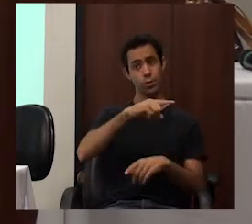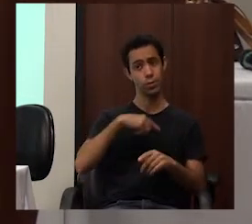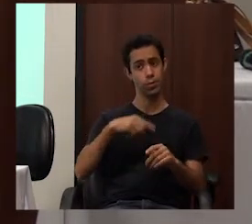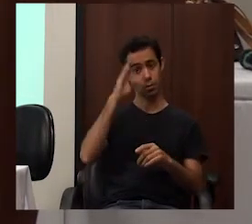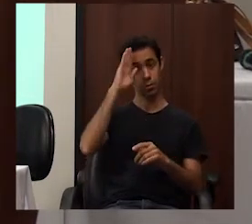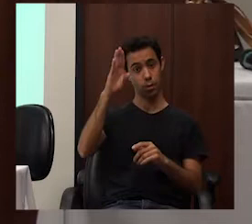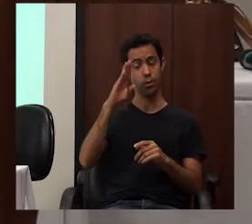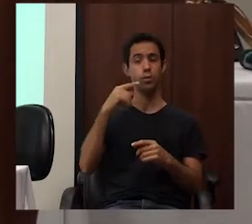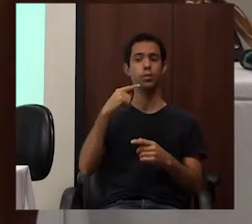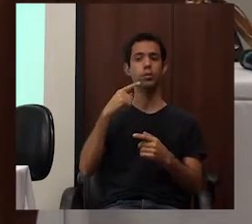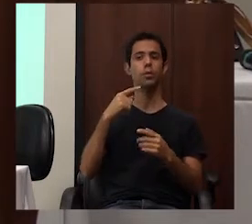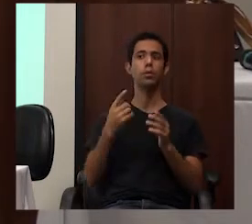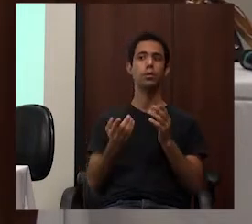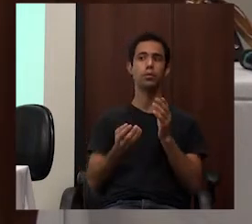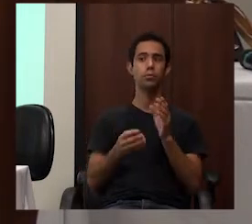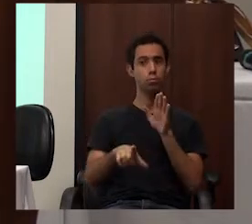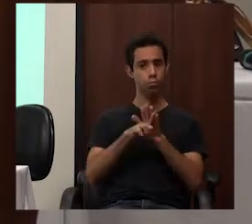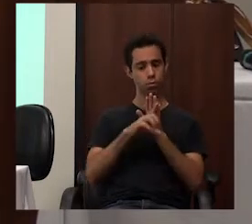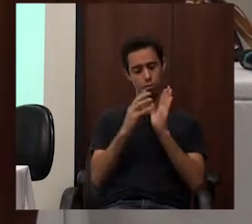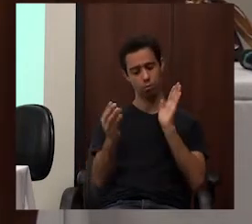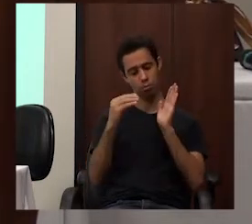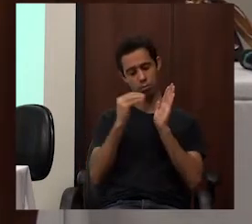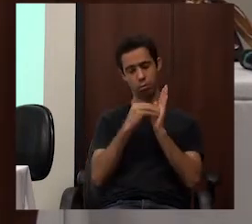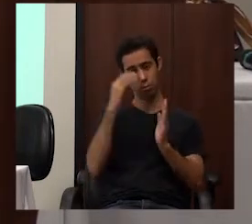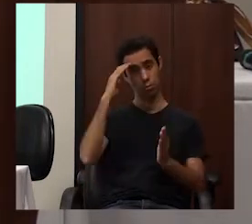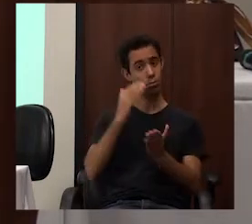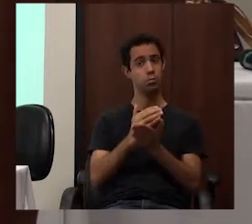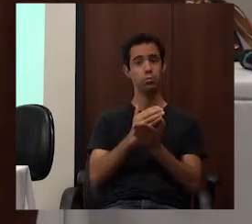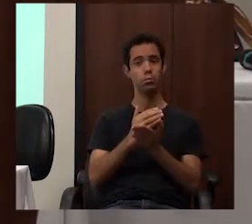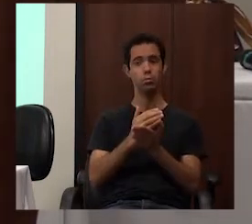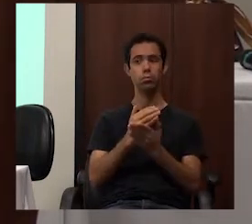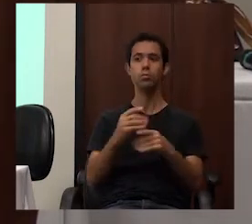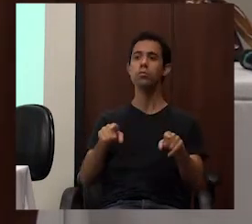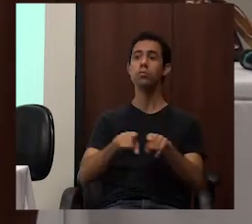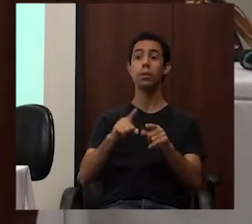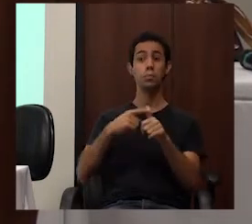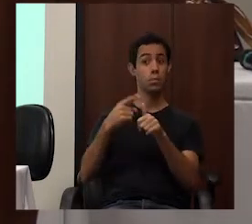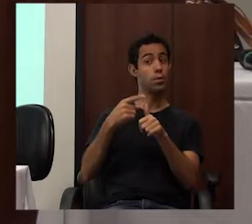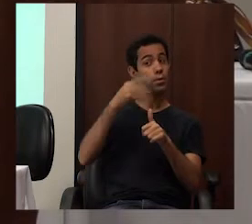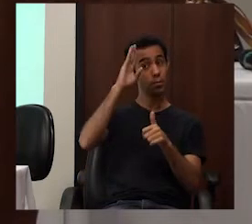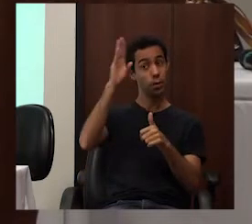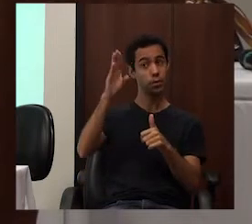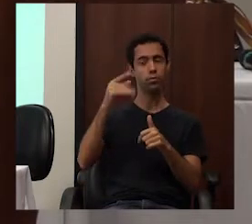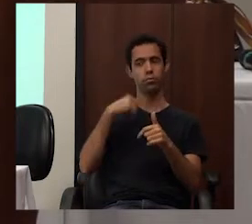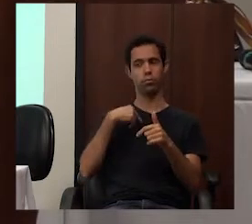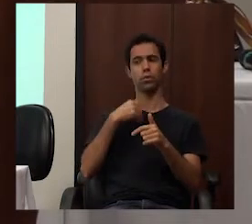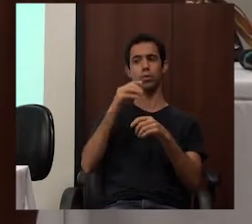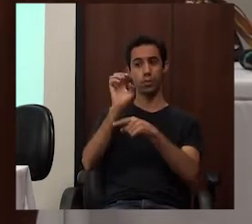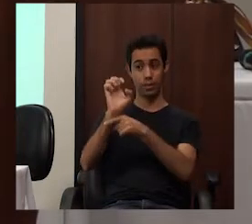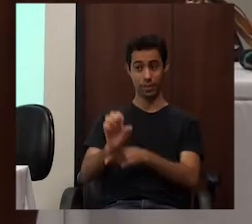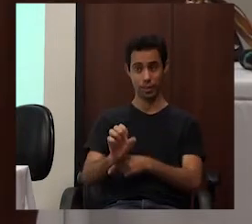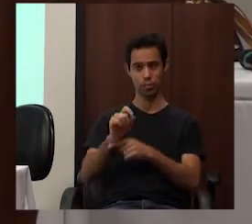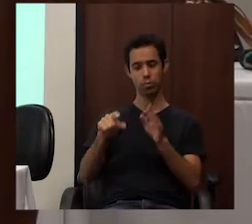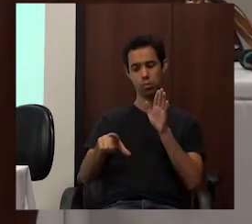princípios constitucionais. O Estado, principalmente o Estado, não pode abrir mão daquilo que está